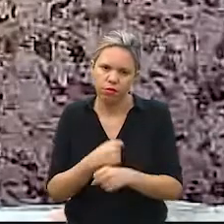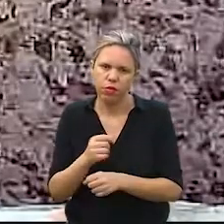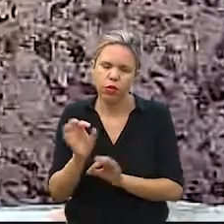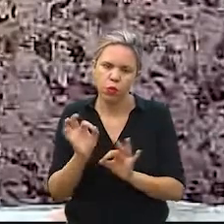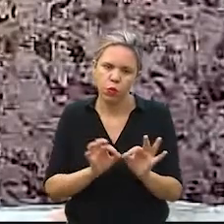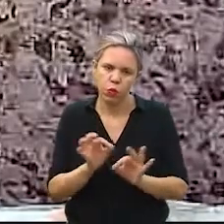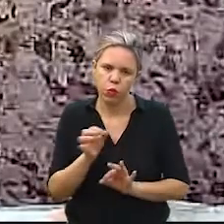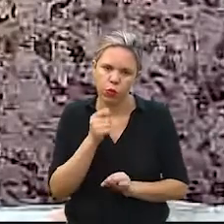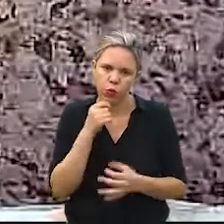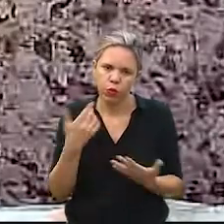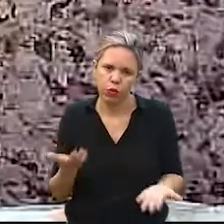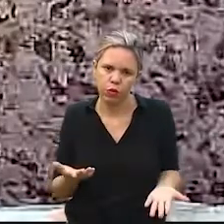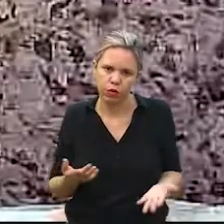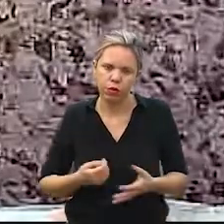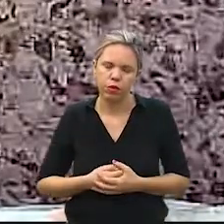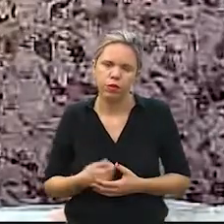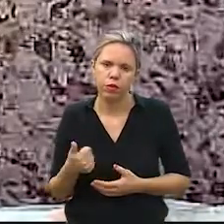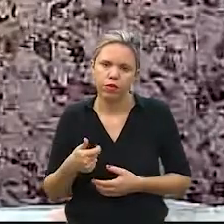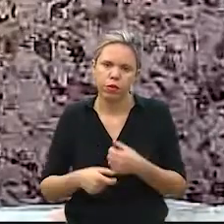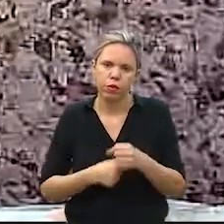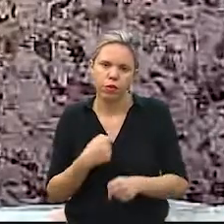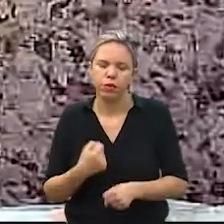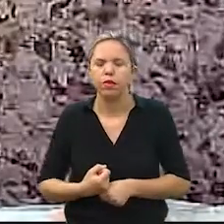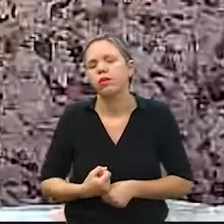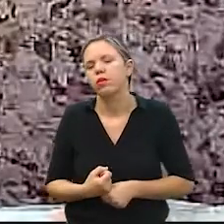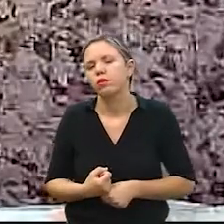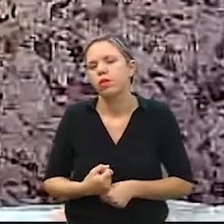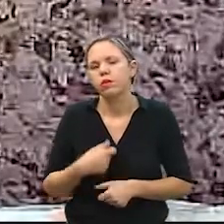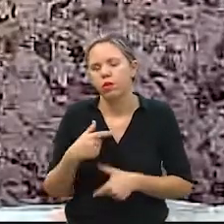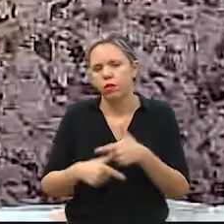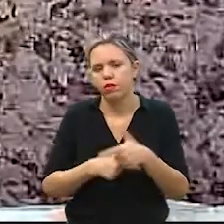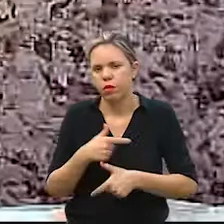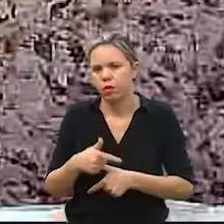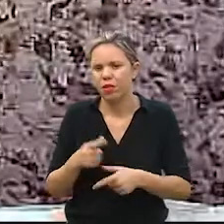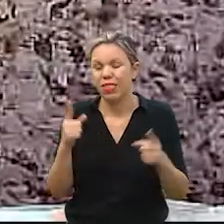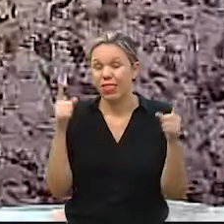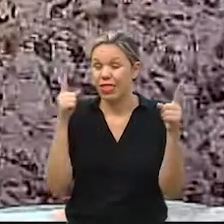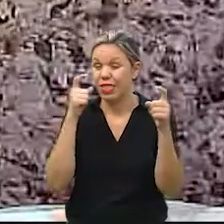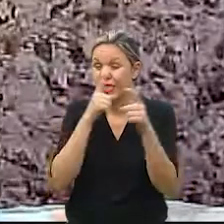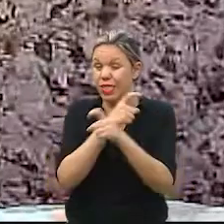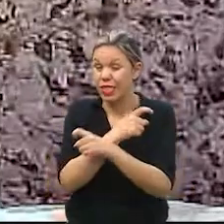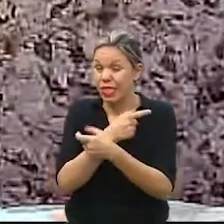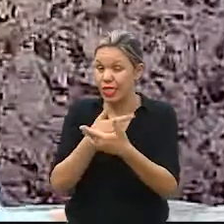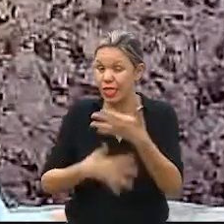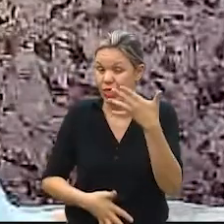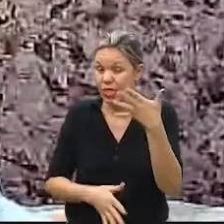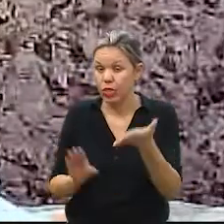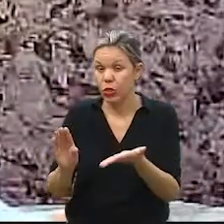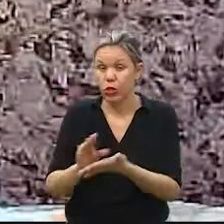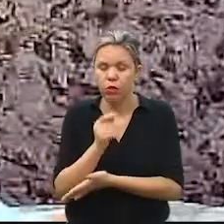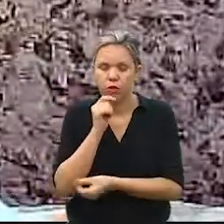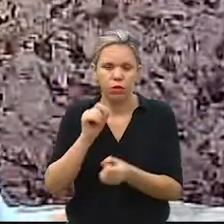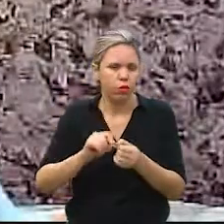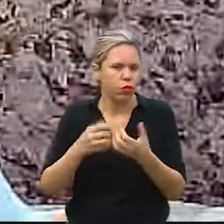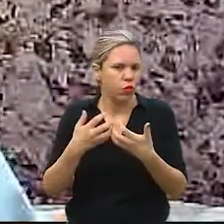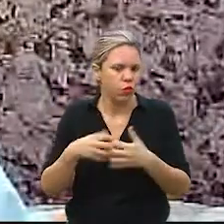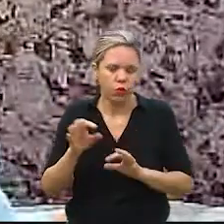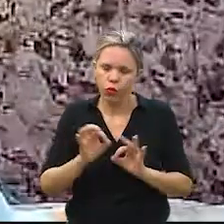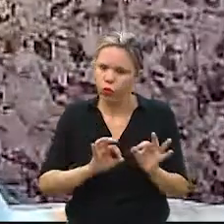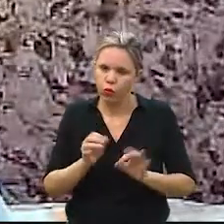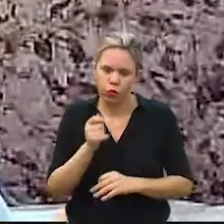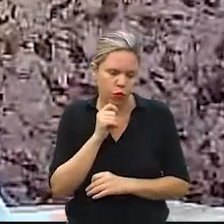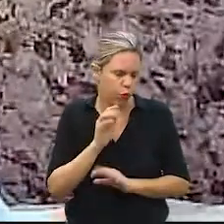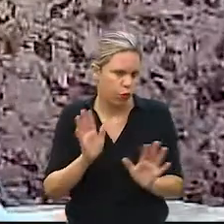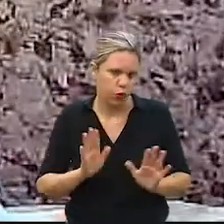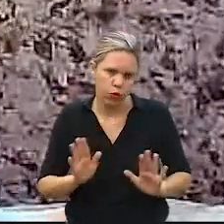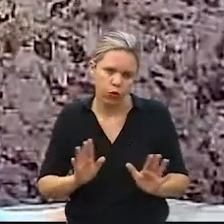ajuste. Nós estamos no primeiro ano de mandato, um ano muito mais complexo, né? O orçamento não foi executado, não foi elaborado